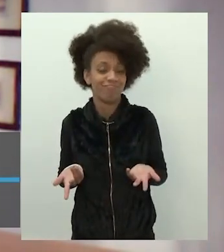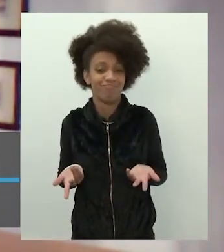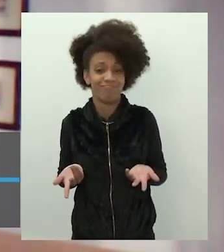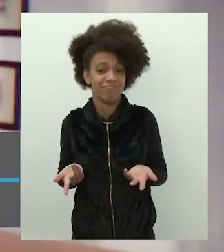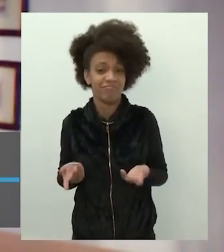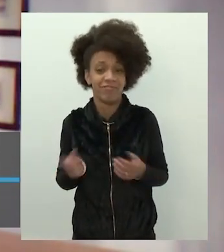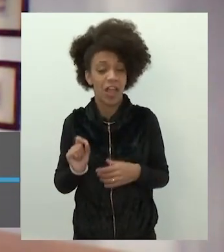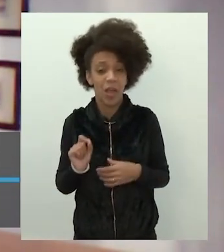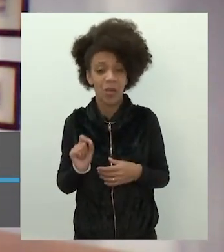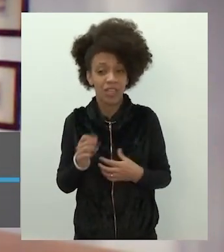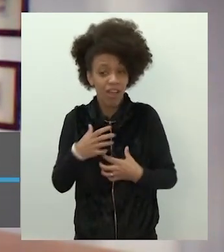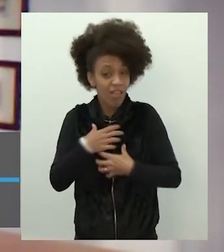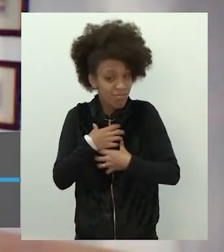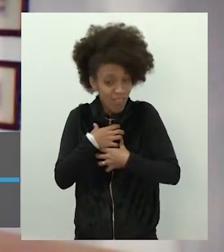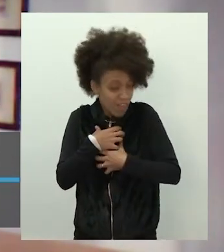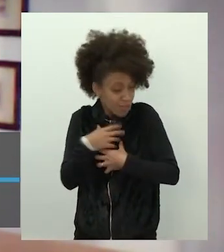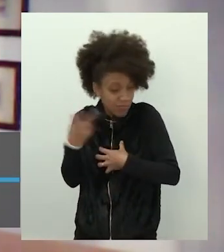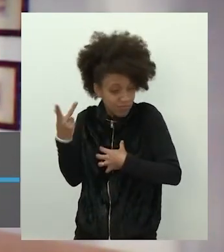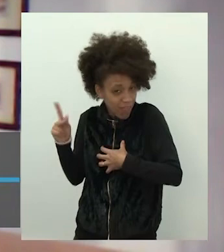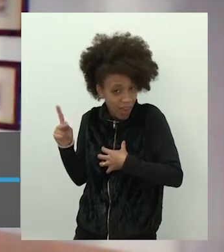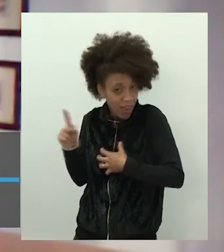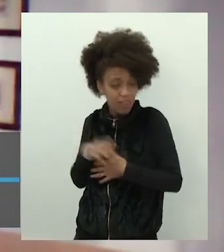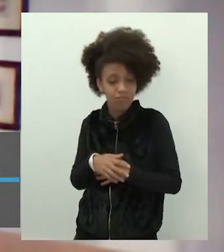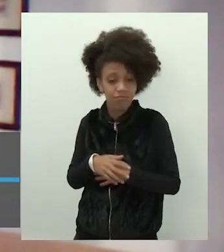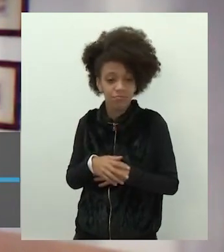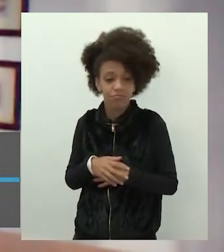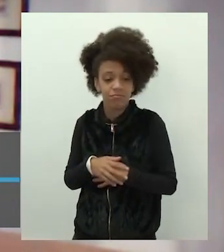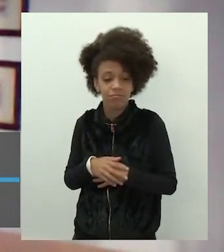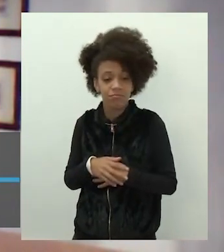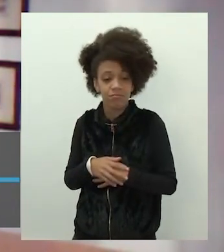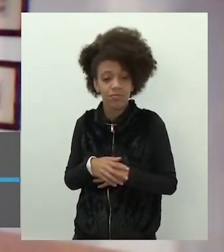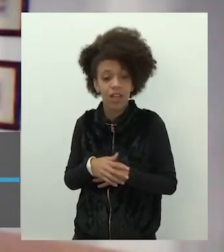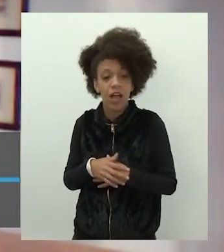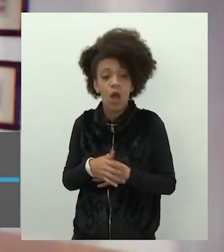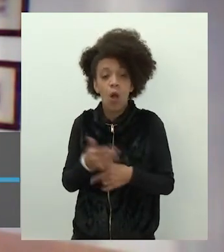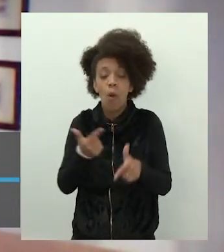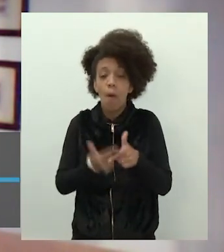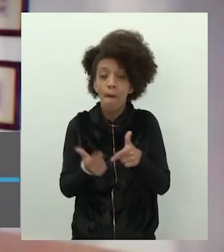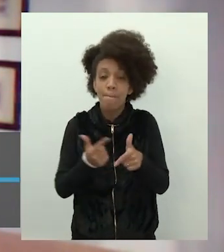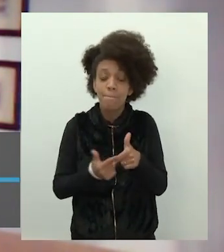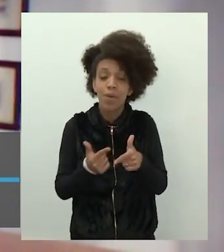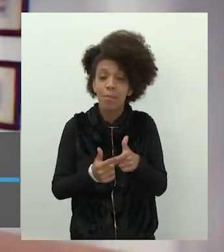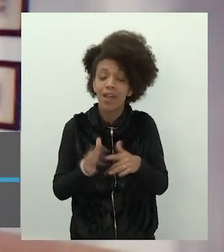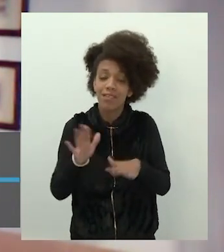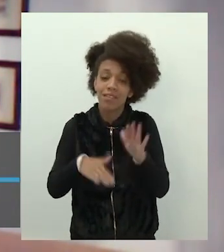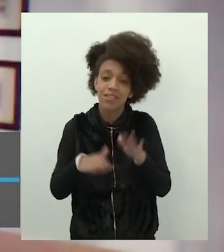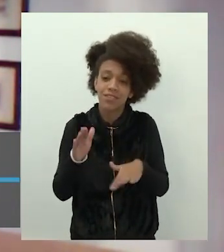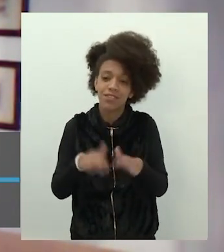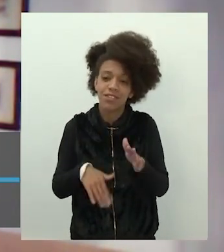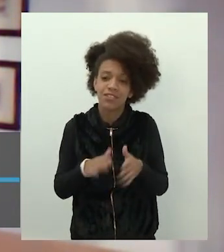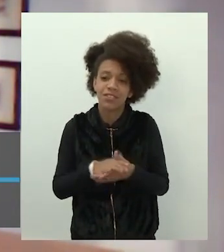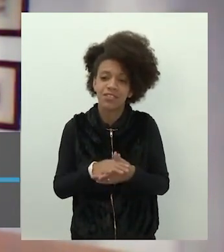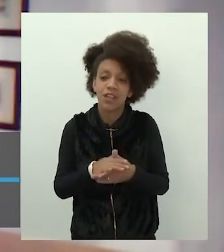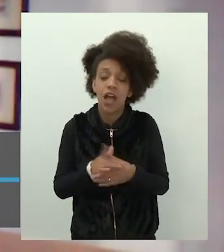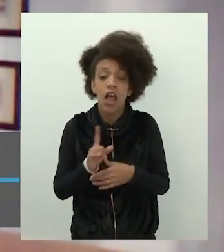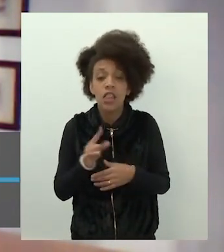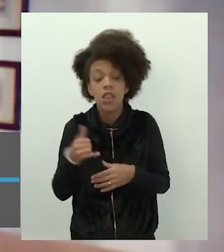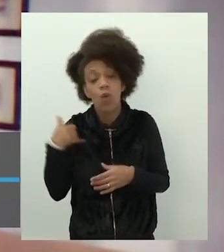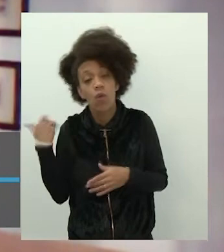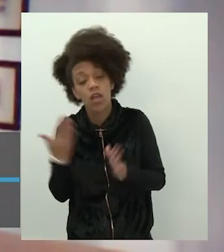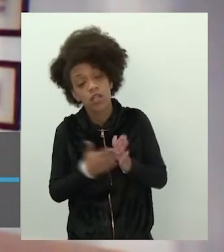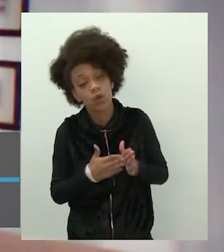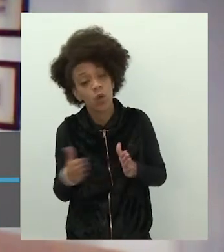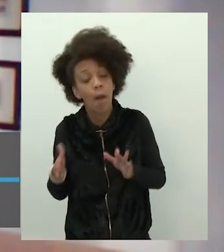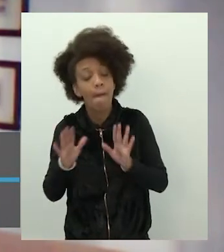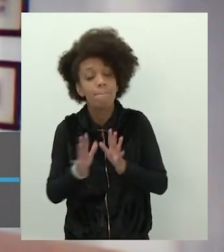que está dentro de mim, né? O problema é que, às vezes, não com a idade cronológica,